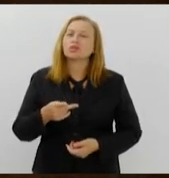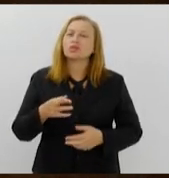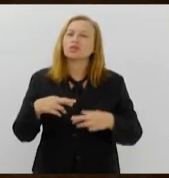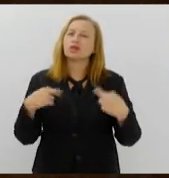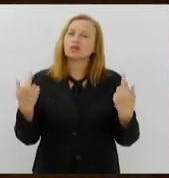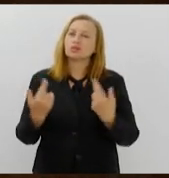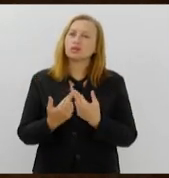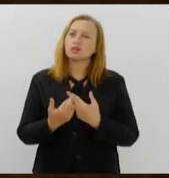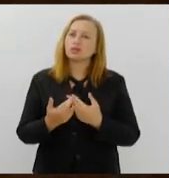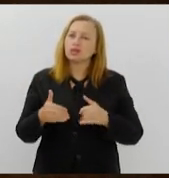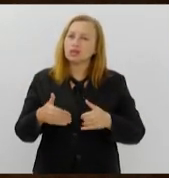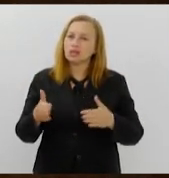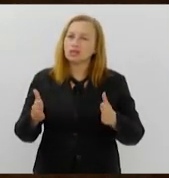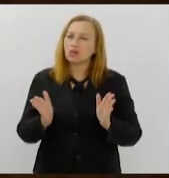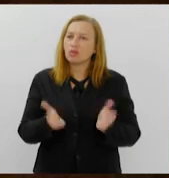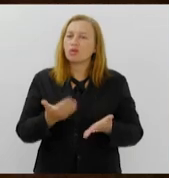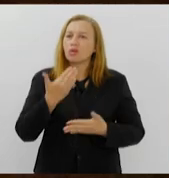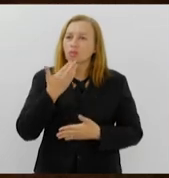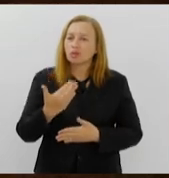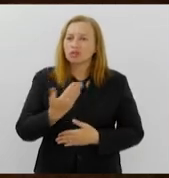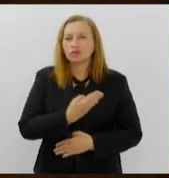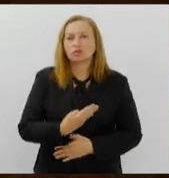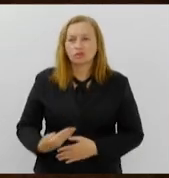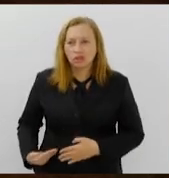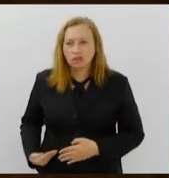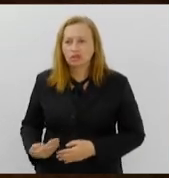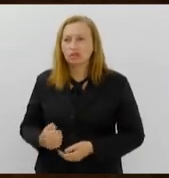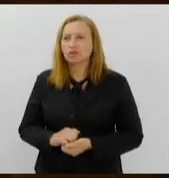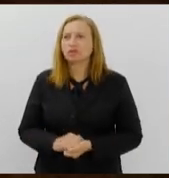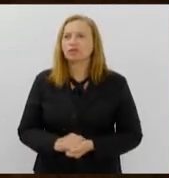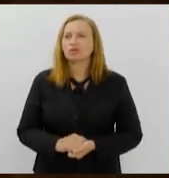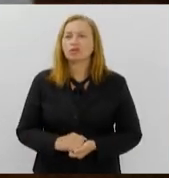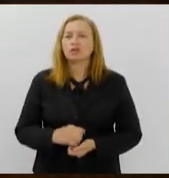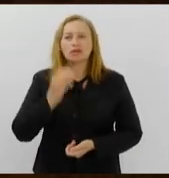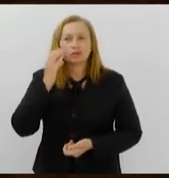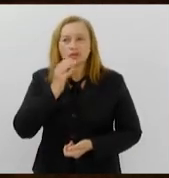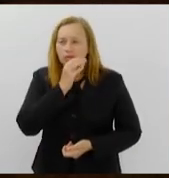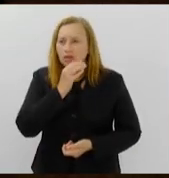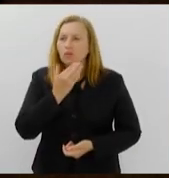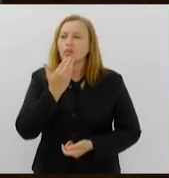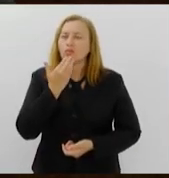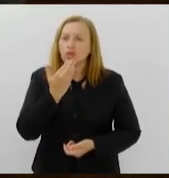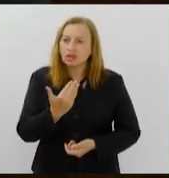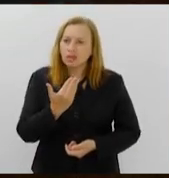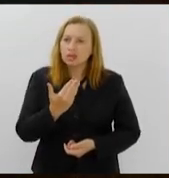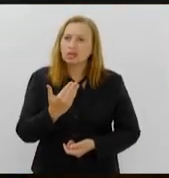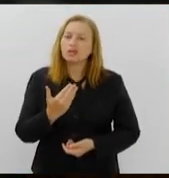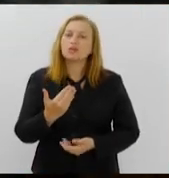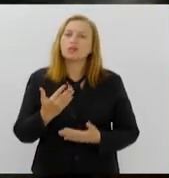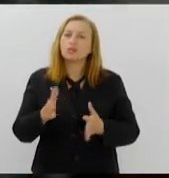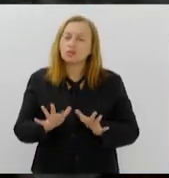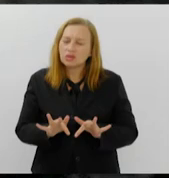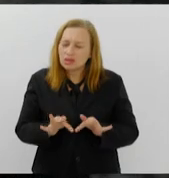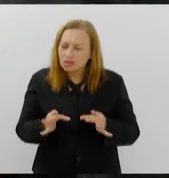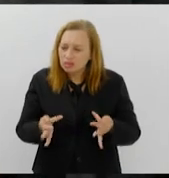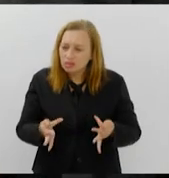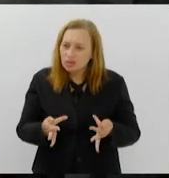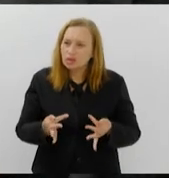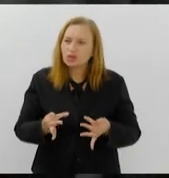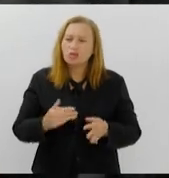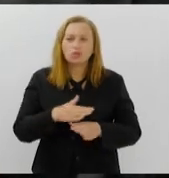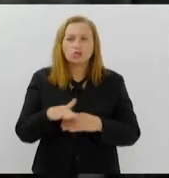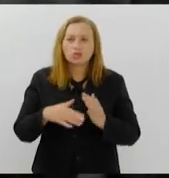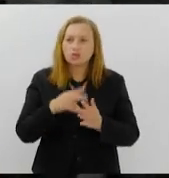de hoje, eu vou pedir ao governador Cláudio Castro, vou solicitar a ele, gentilmente, com todas as minhas